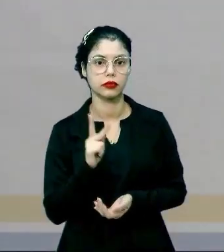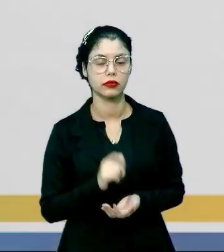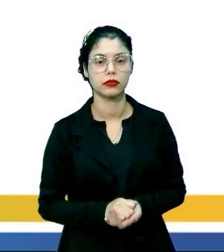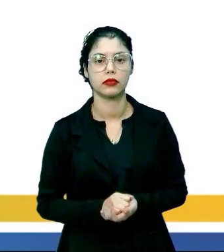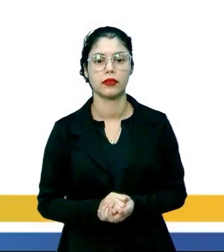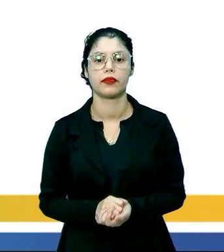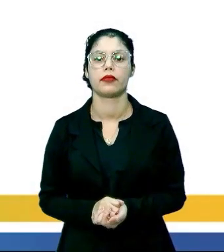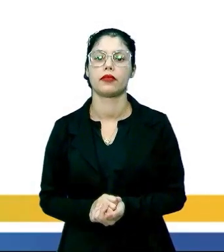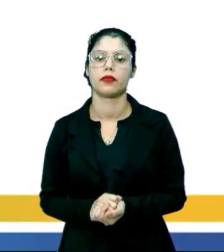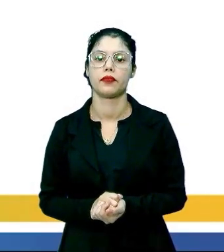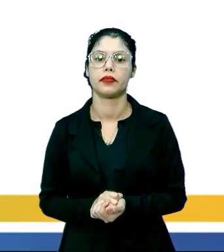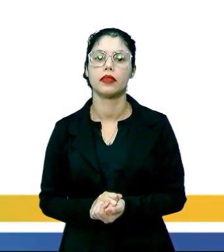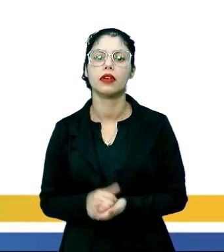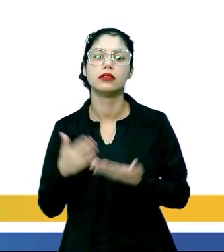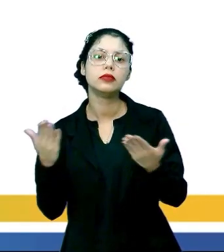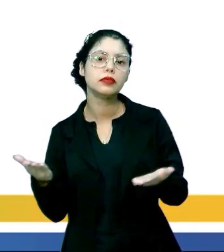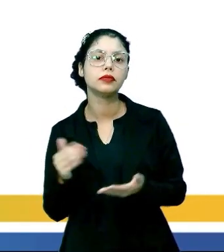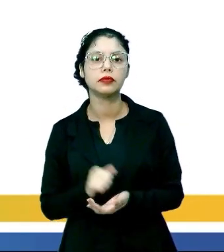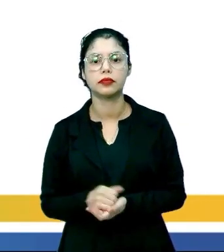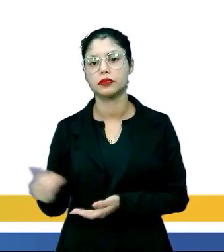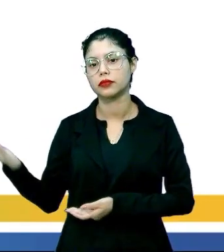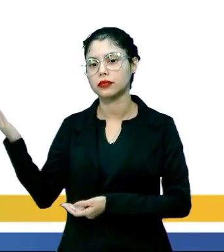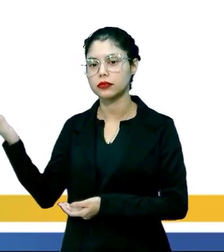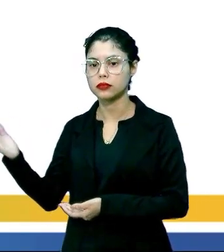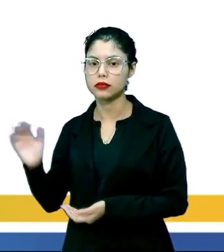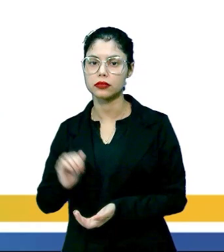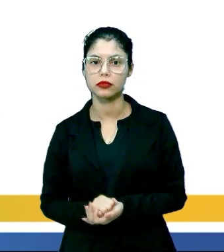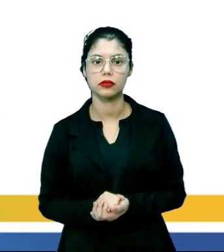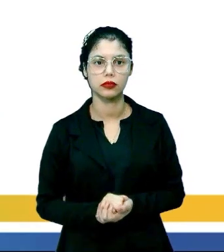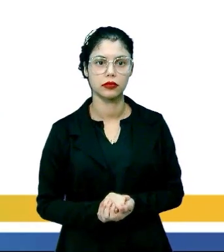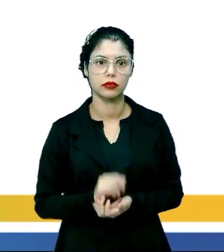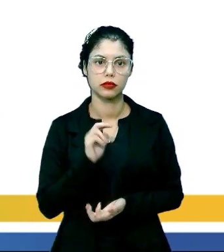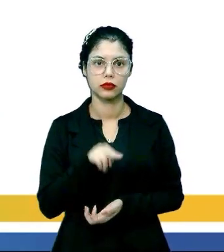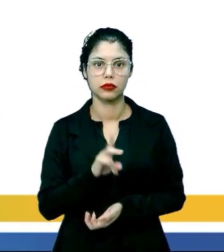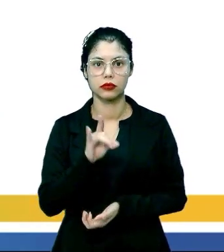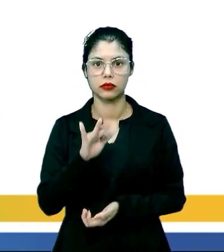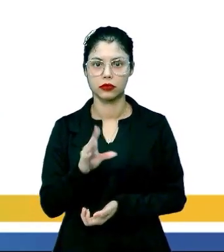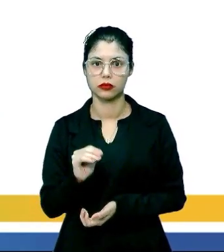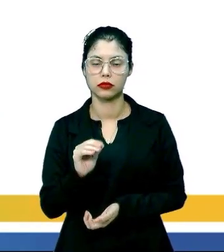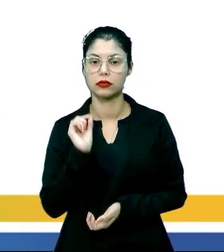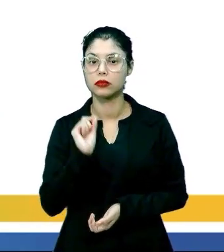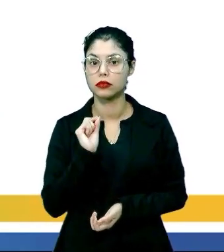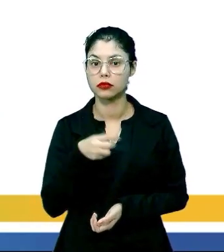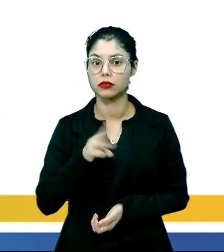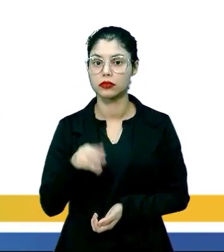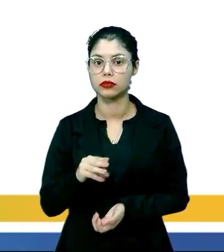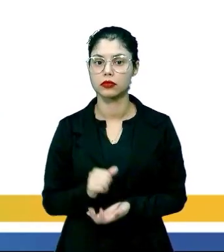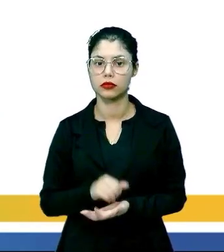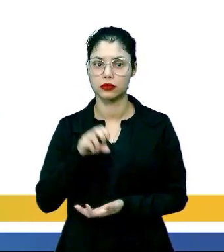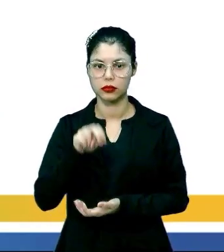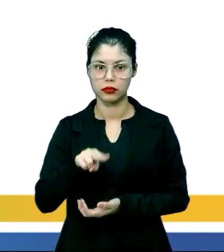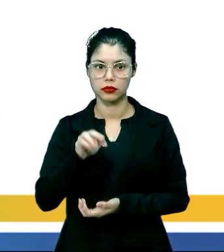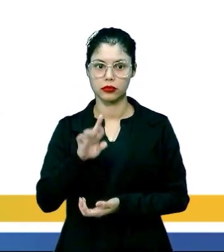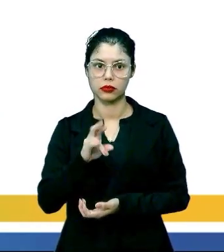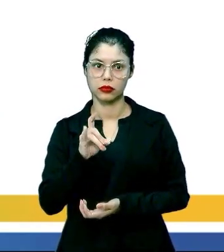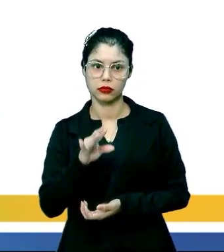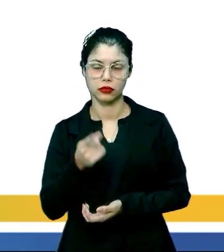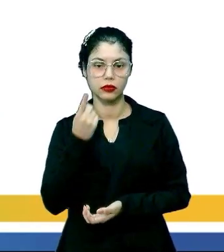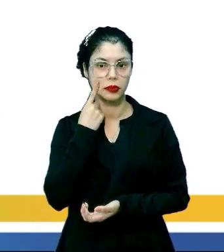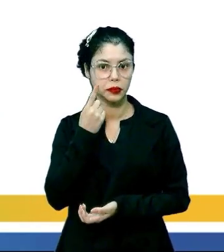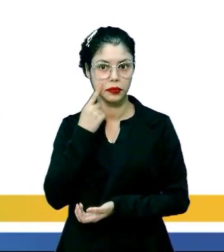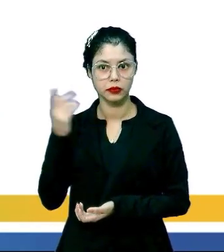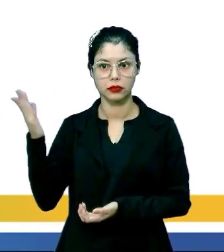certo? Então, vamos aqui. As unidades funcionais do rim são quem? São os néfrons, tá? Olha